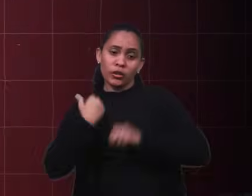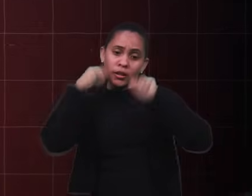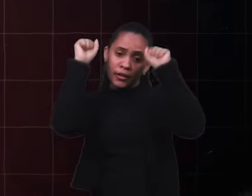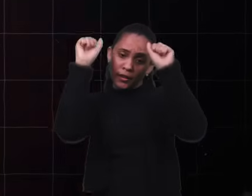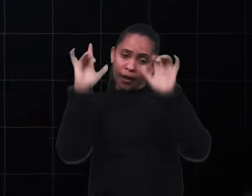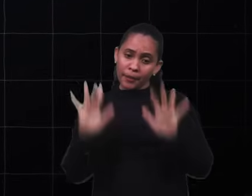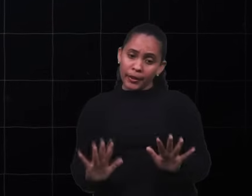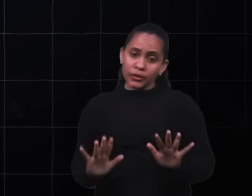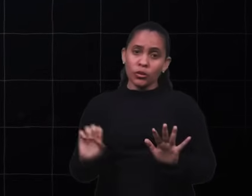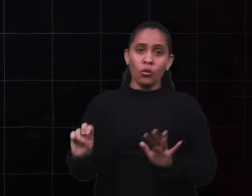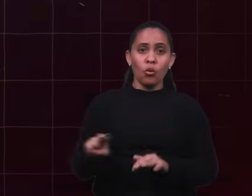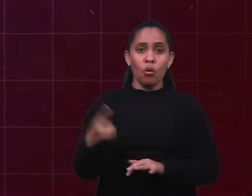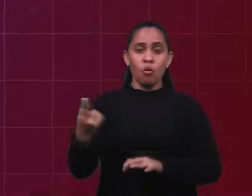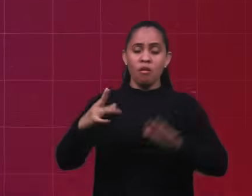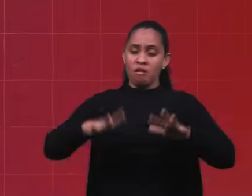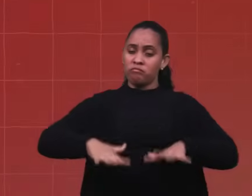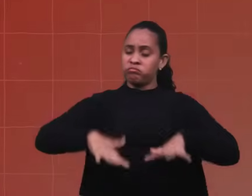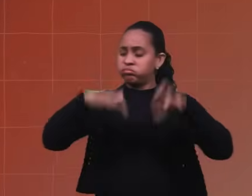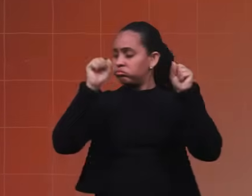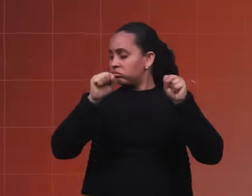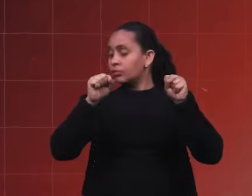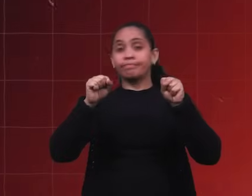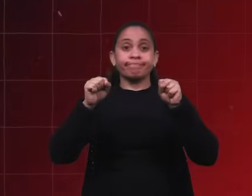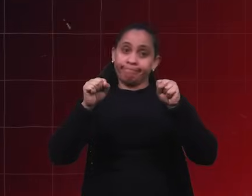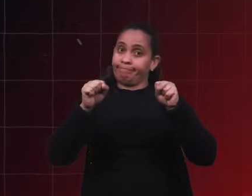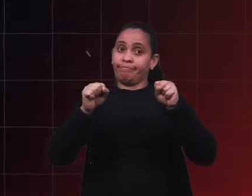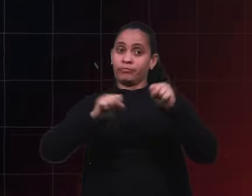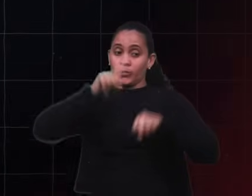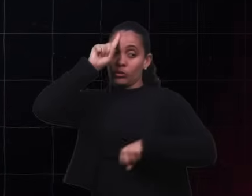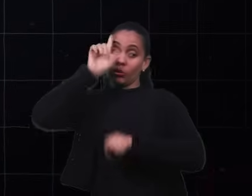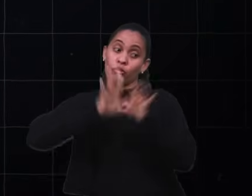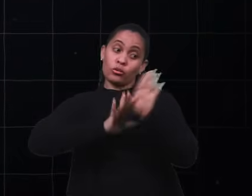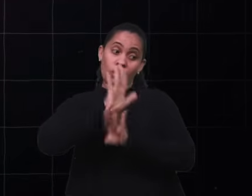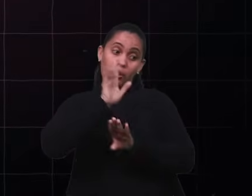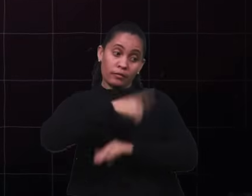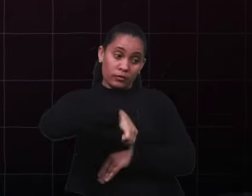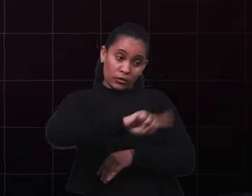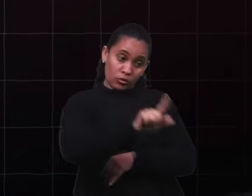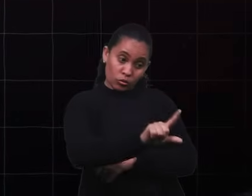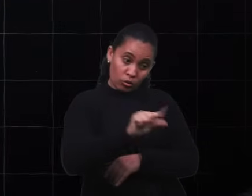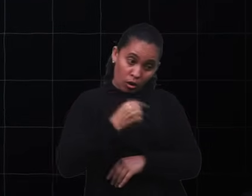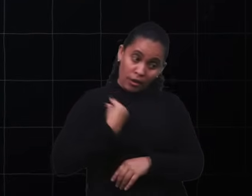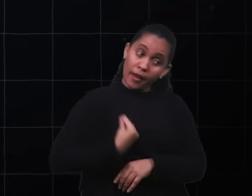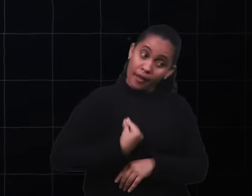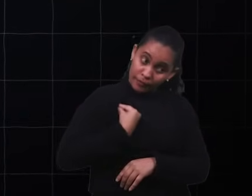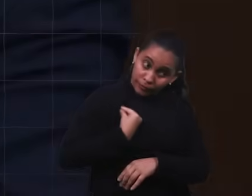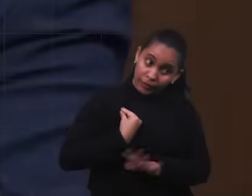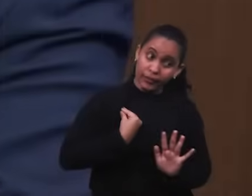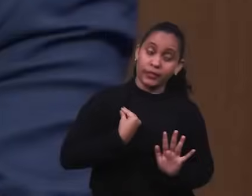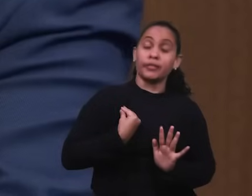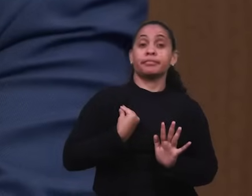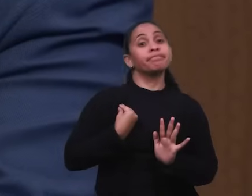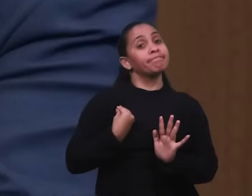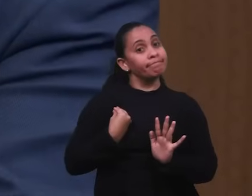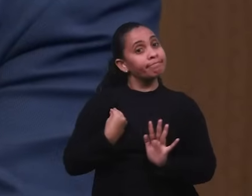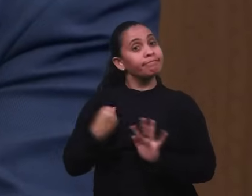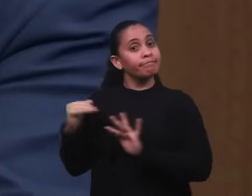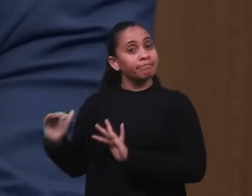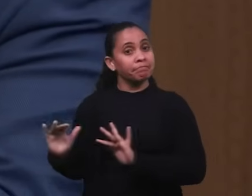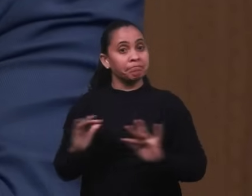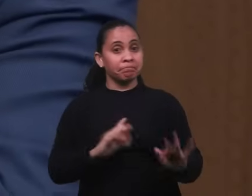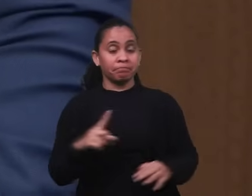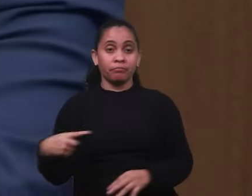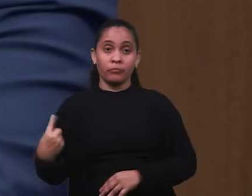bênção e a maldição. Aí vem um conselho que vem da parte do Senhor. Escolhe, pois, a vida. Amém. Então Muito nós vamos bom.